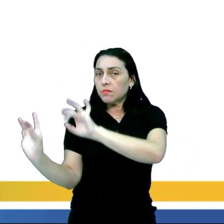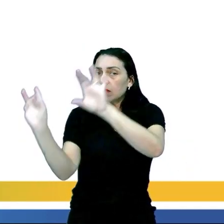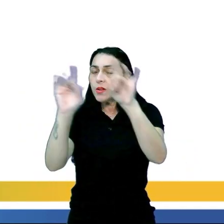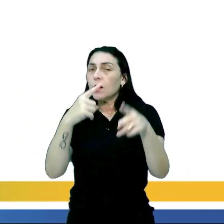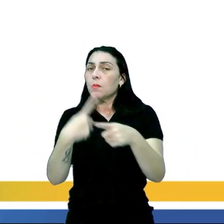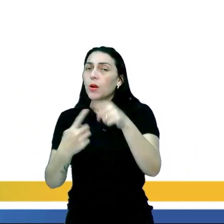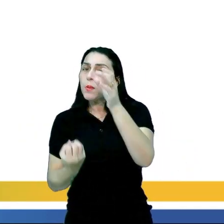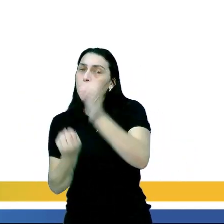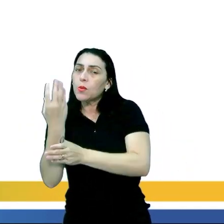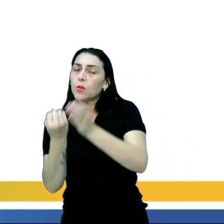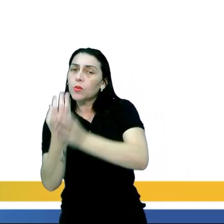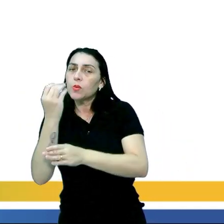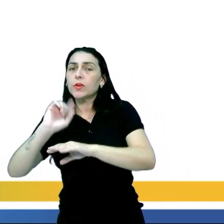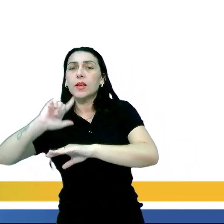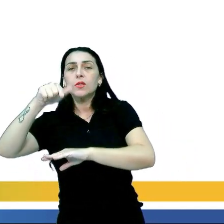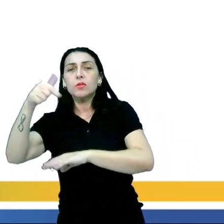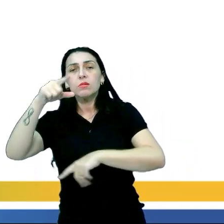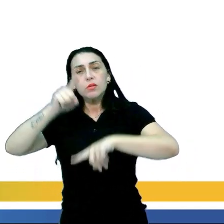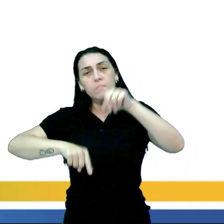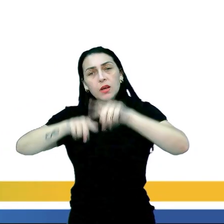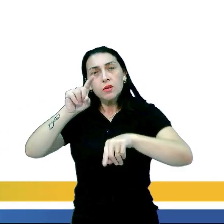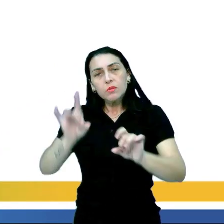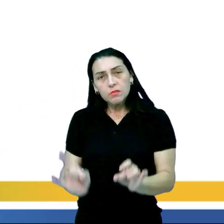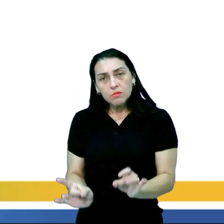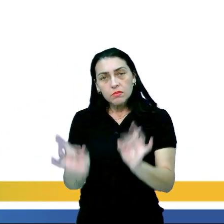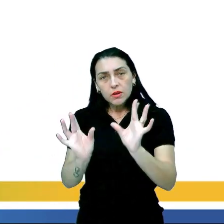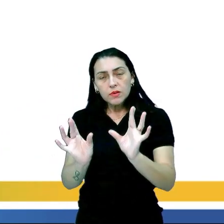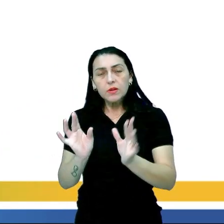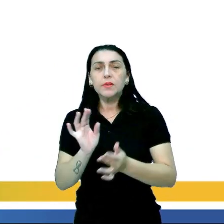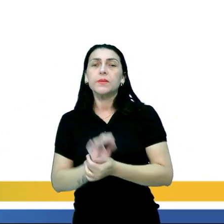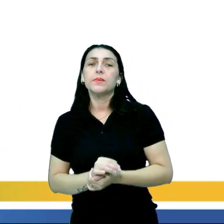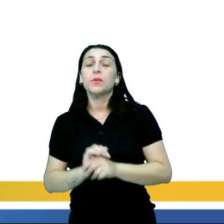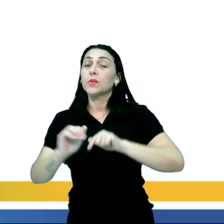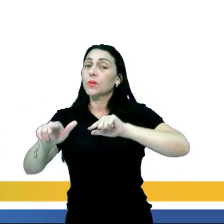ele produz todas as outras mercadorias.